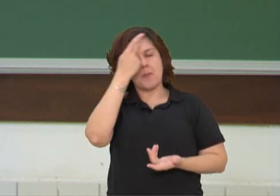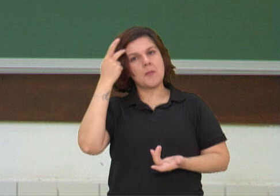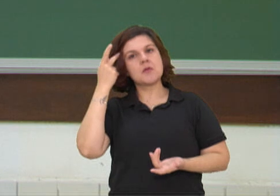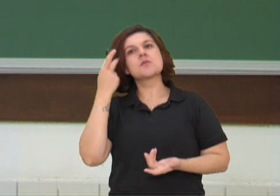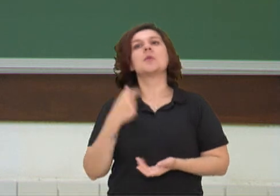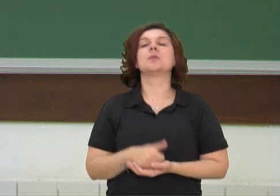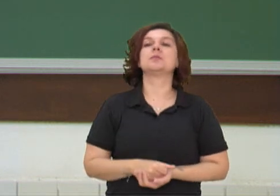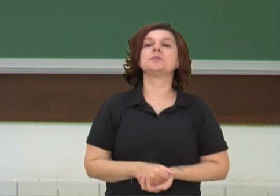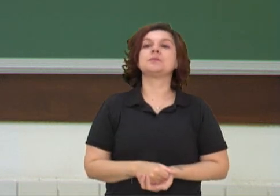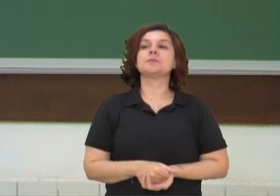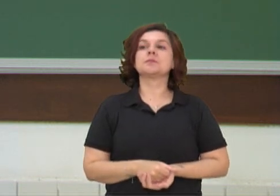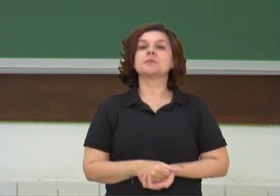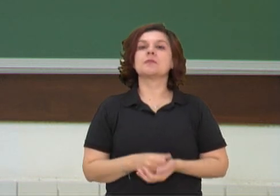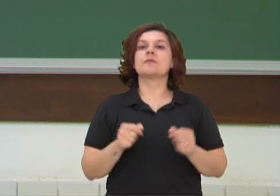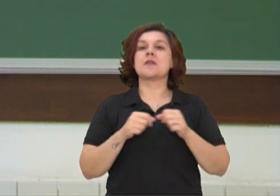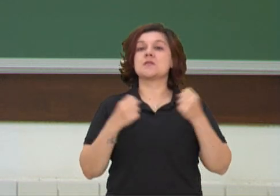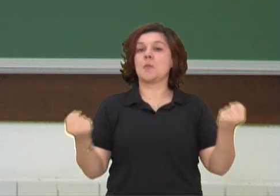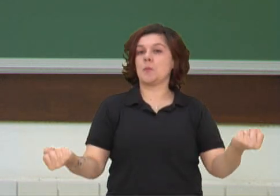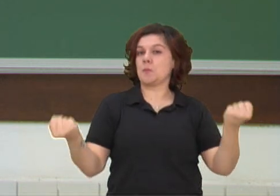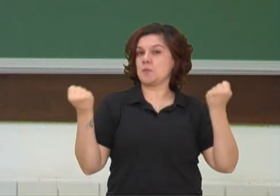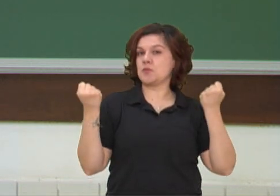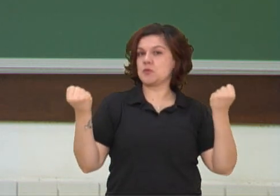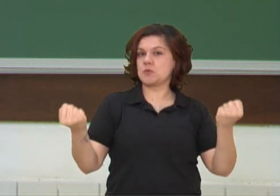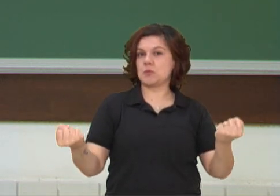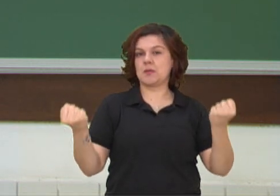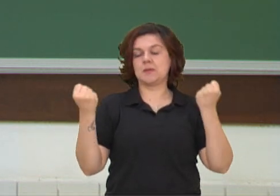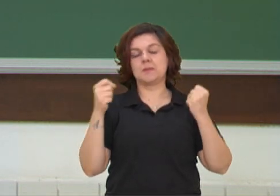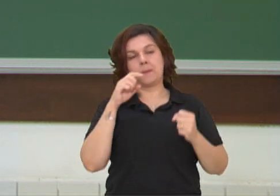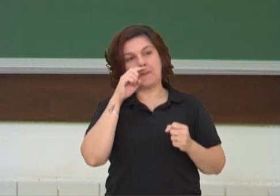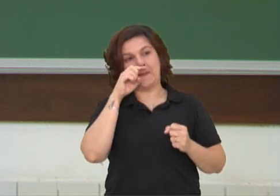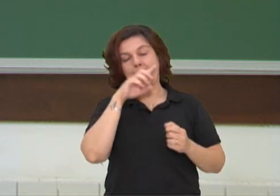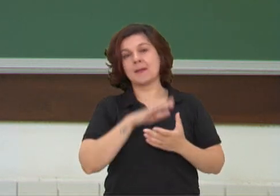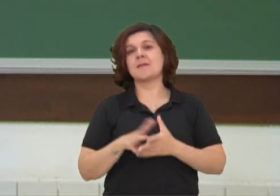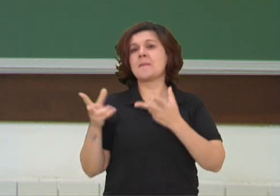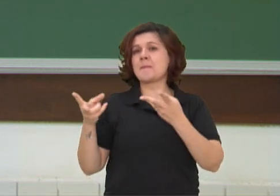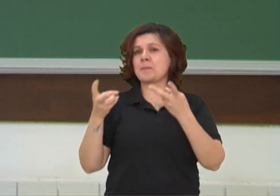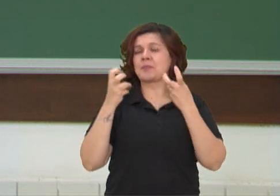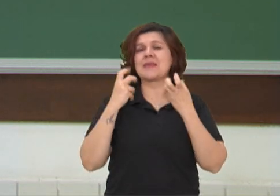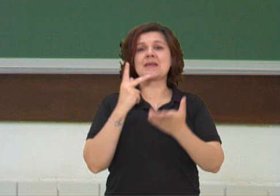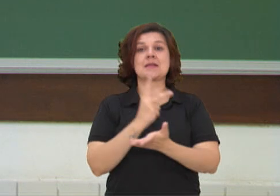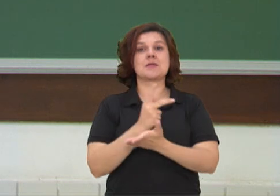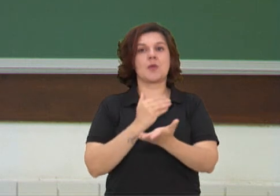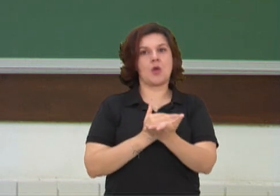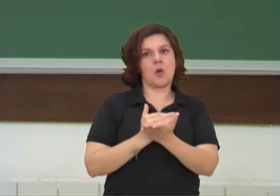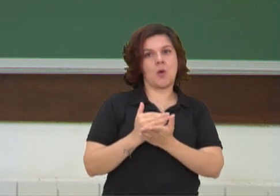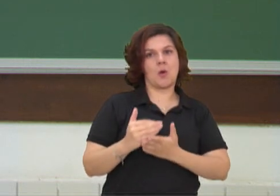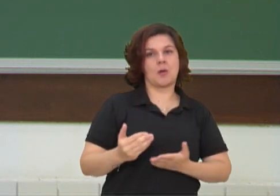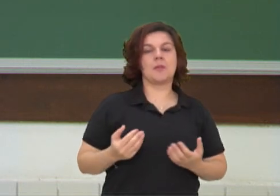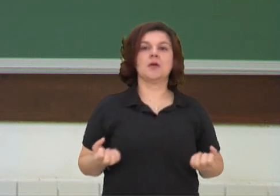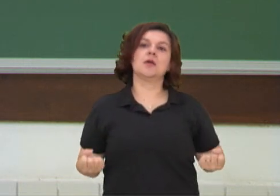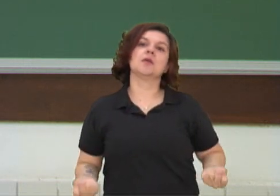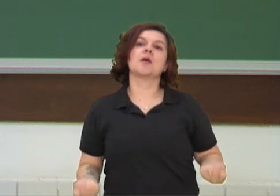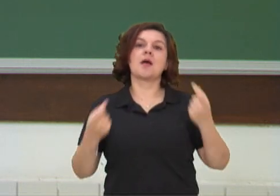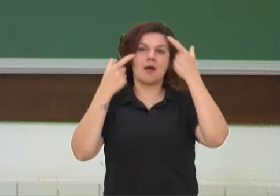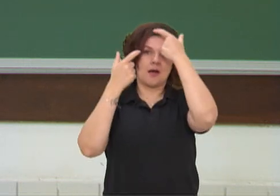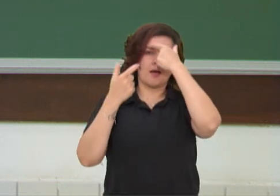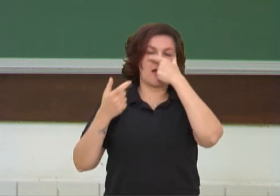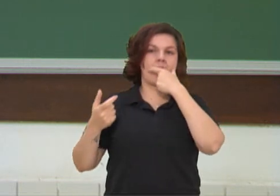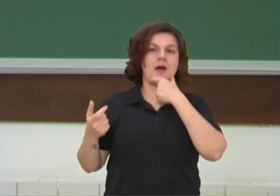ali que pratica musculação. Então vocês vão notar ali que sempre que elas começam a fazer o exercício, elas vão estar ali